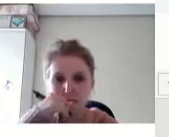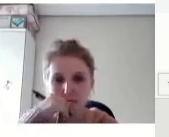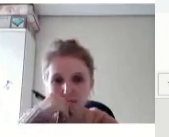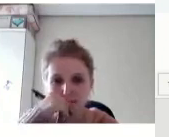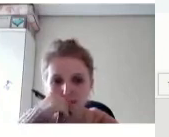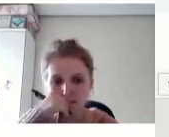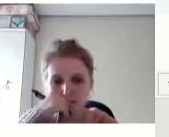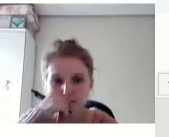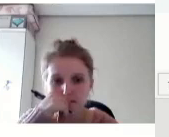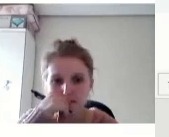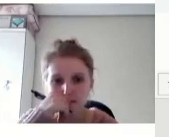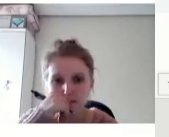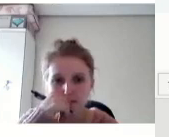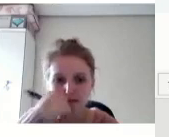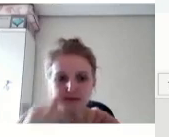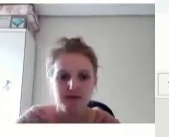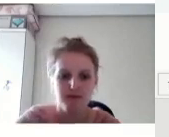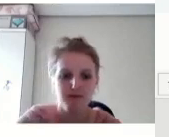teorema de Ehrenfest em mecânica